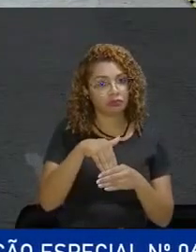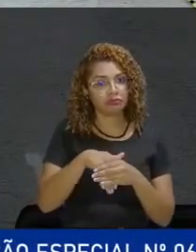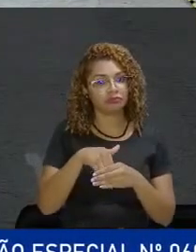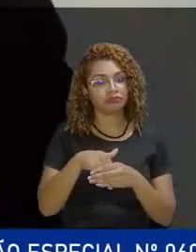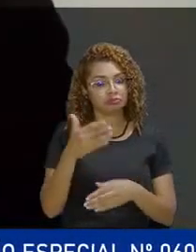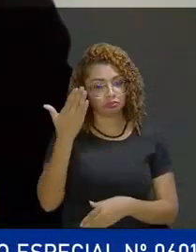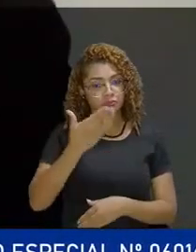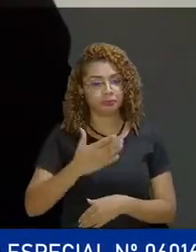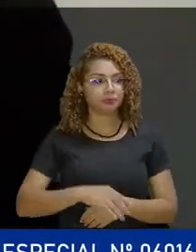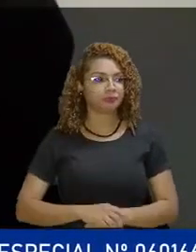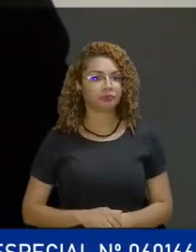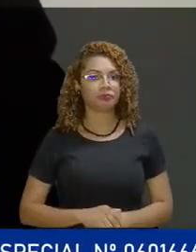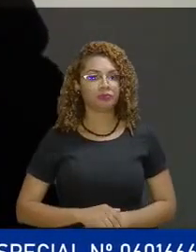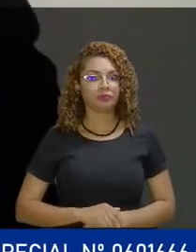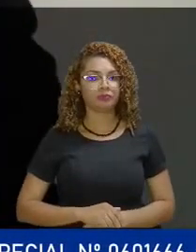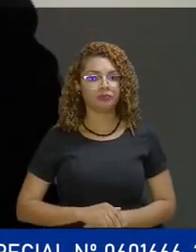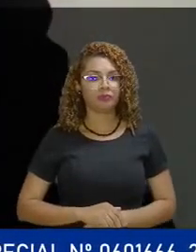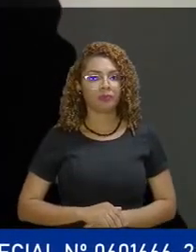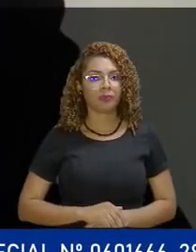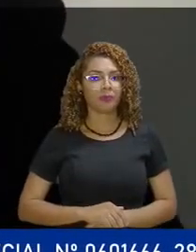Paola Santos.